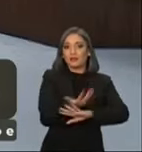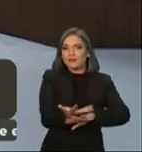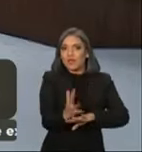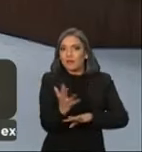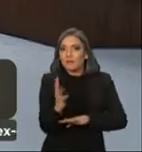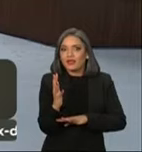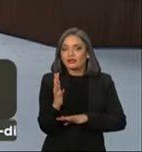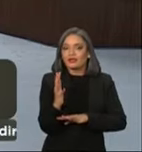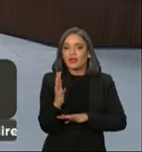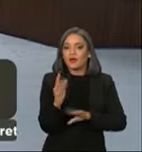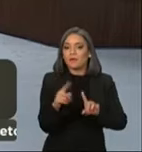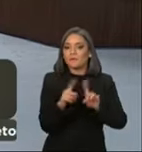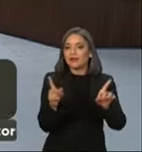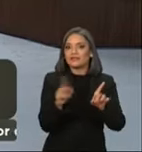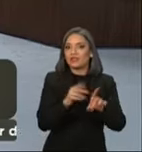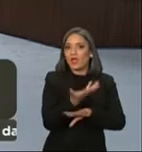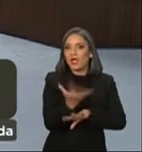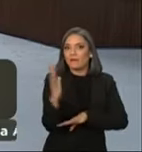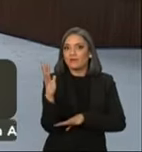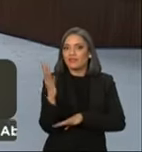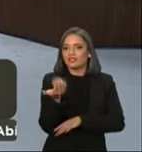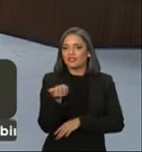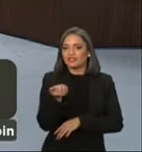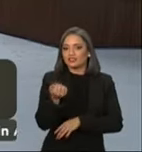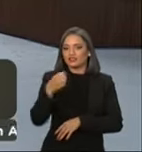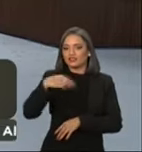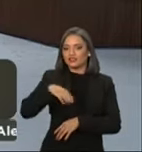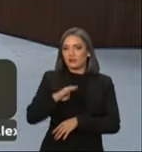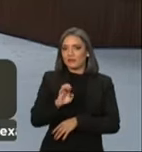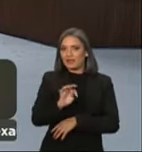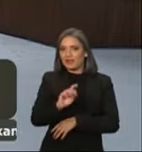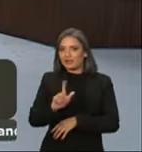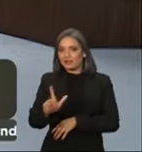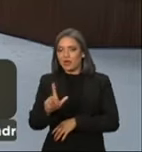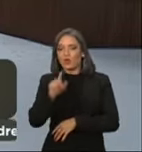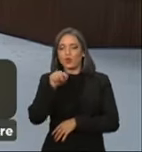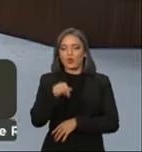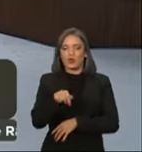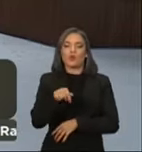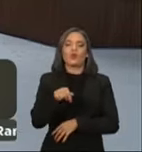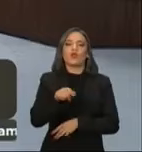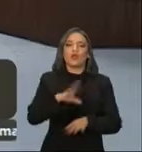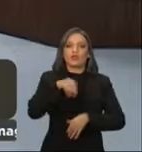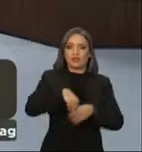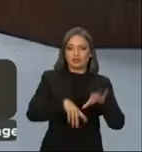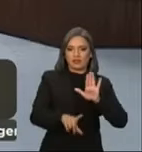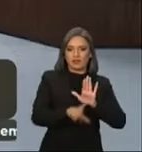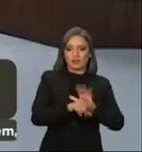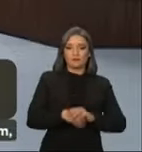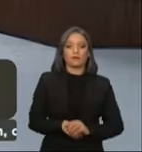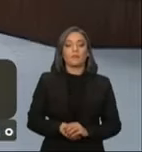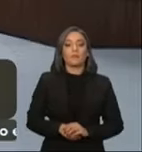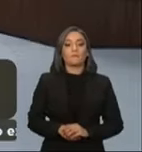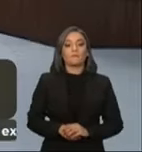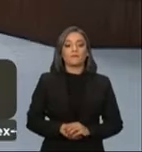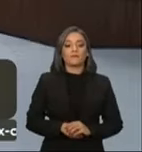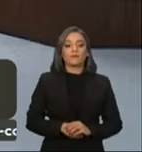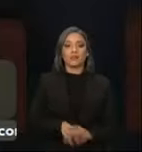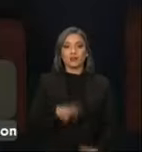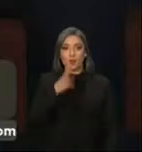ambiental, mas é porque o dano de bem tombado veio previsto nessa lei. A acusação